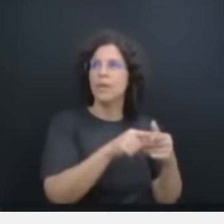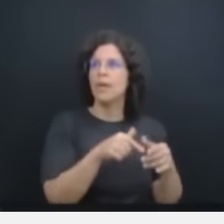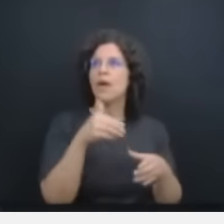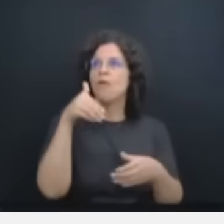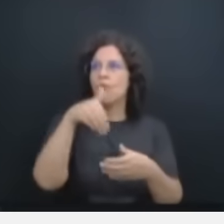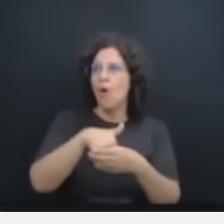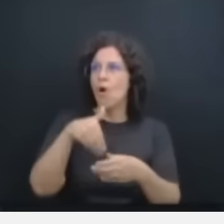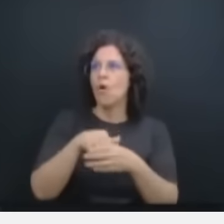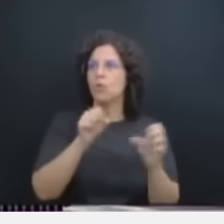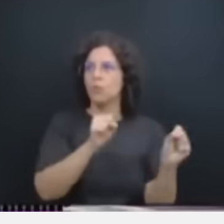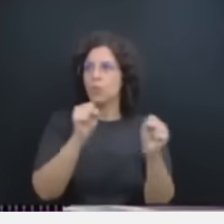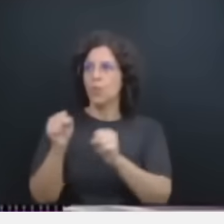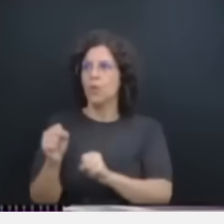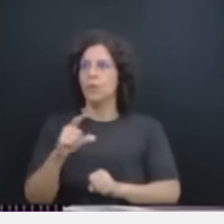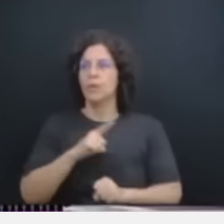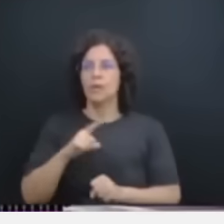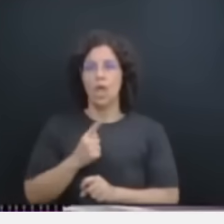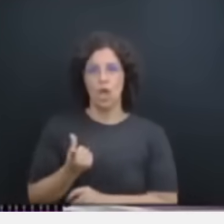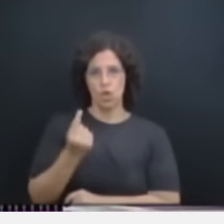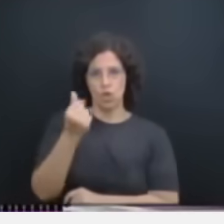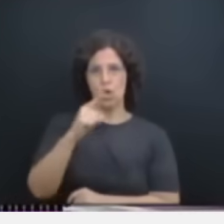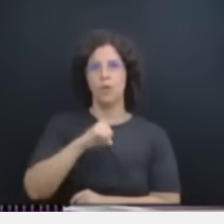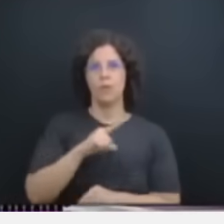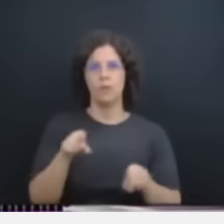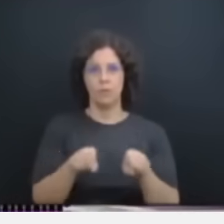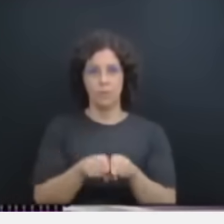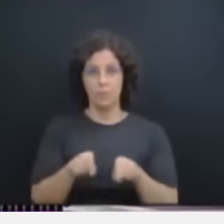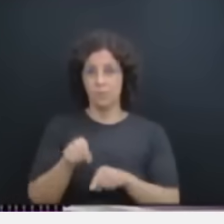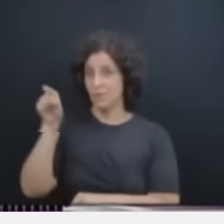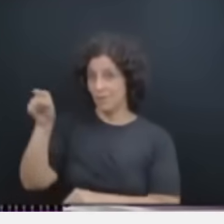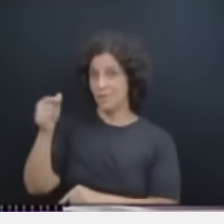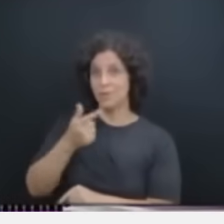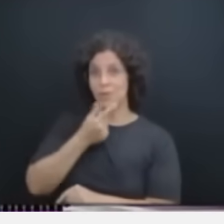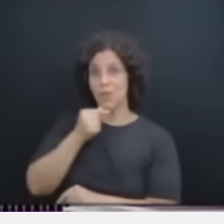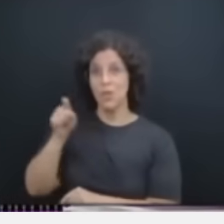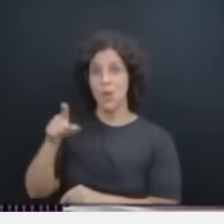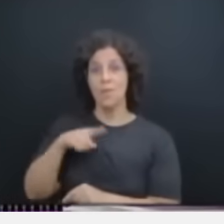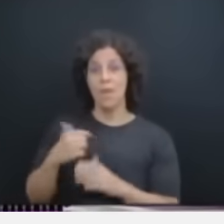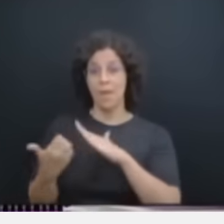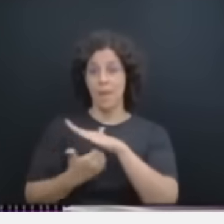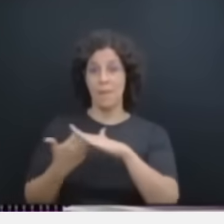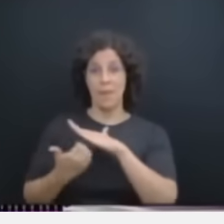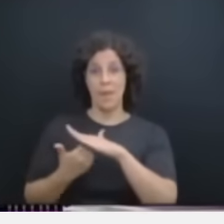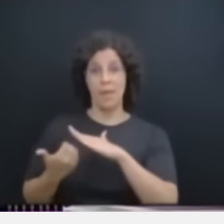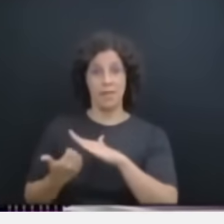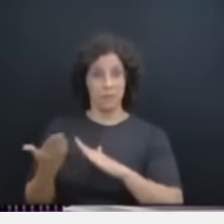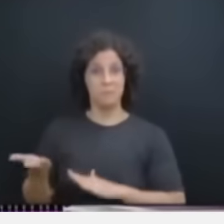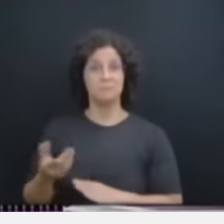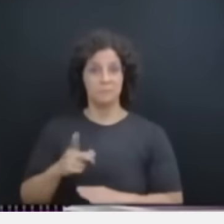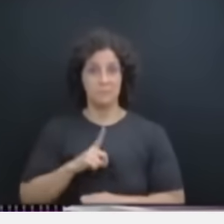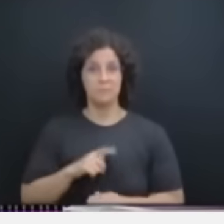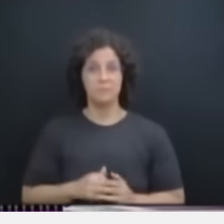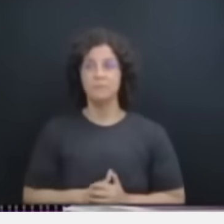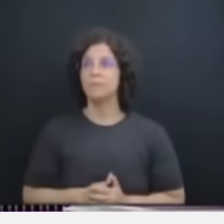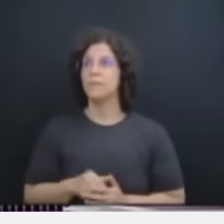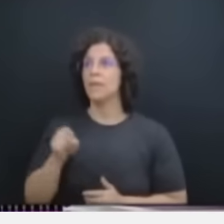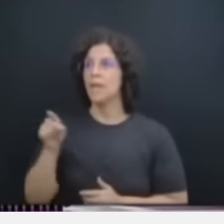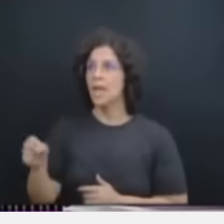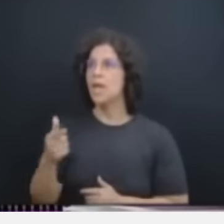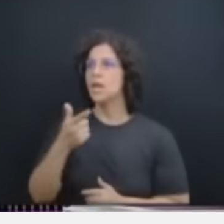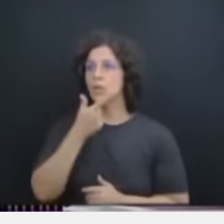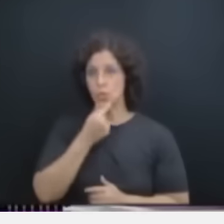dá poder D dinheiro já que o senhor é um empresário o senhor está